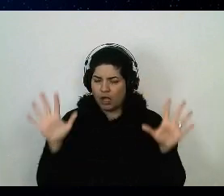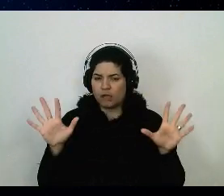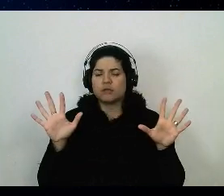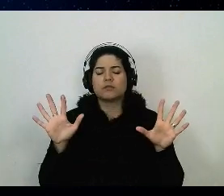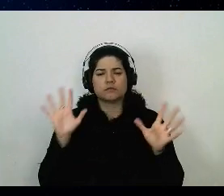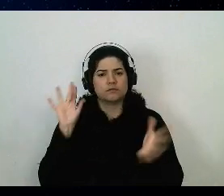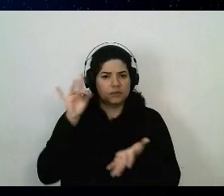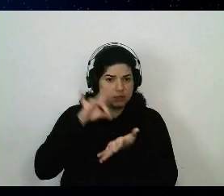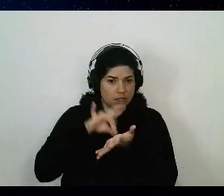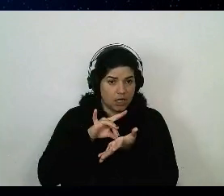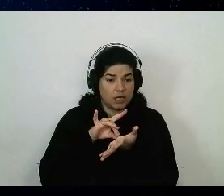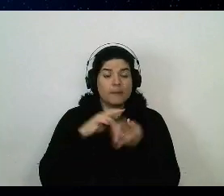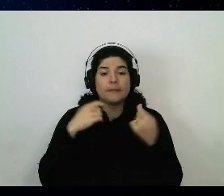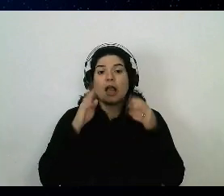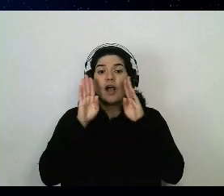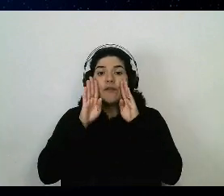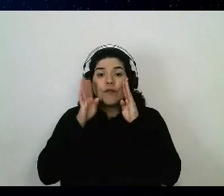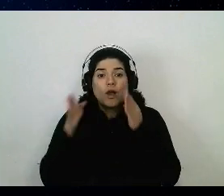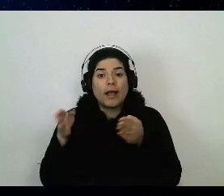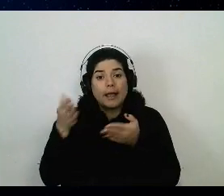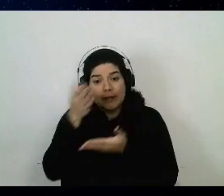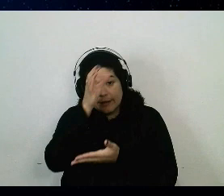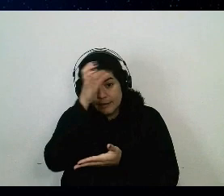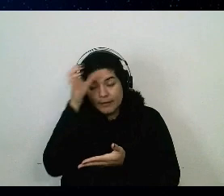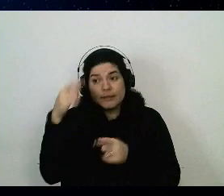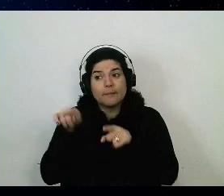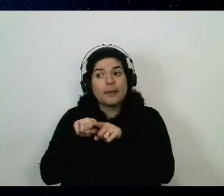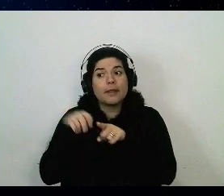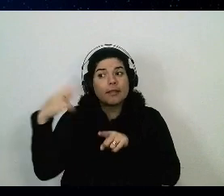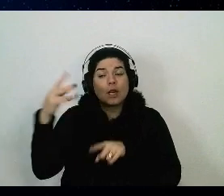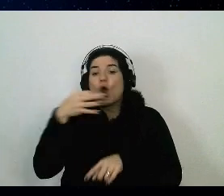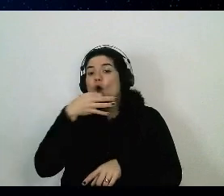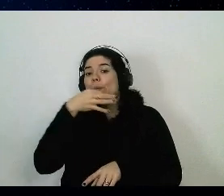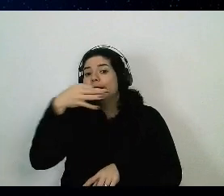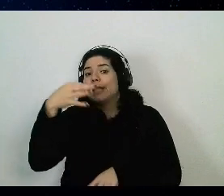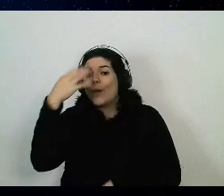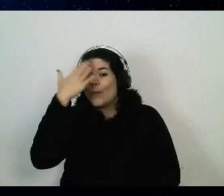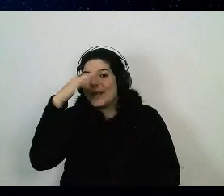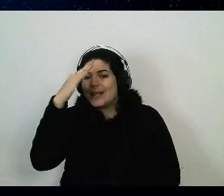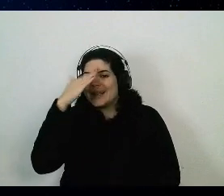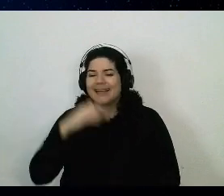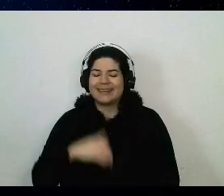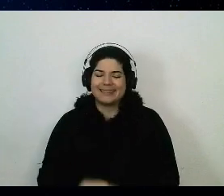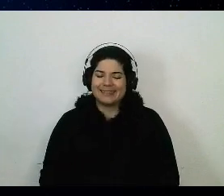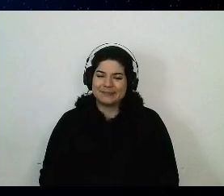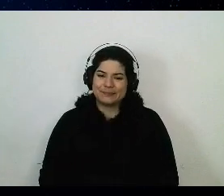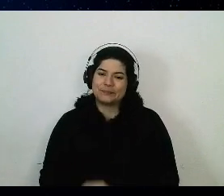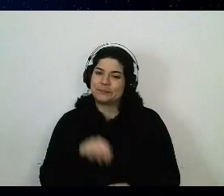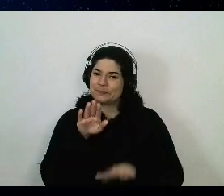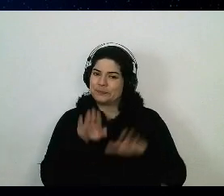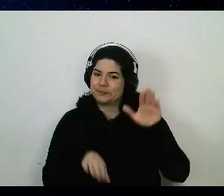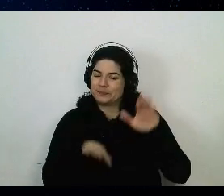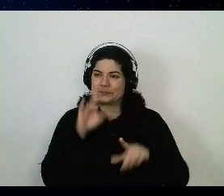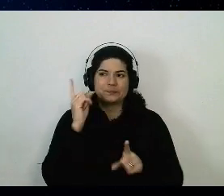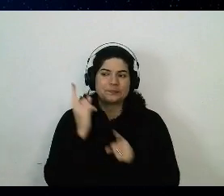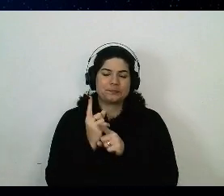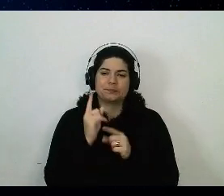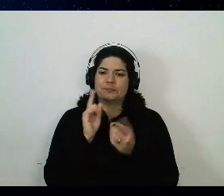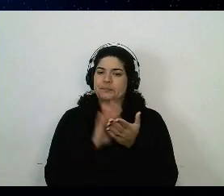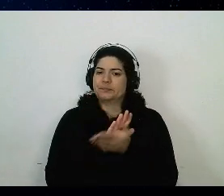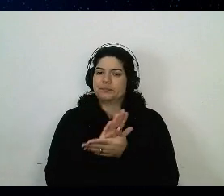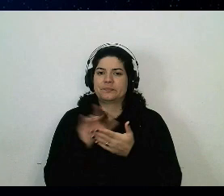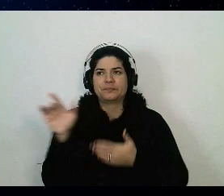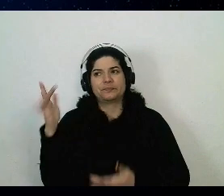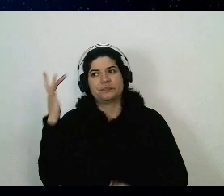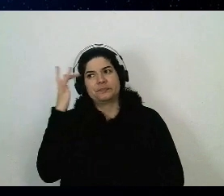ter o foco no cliente e o olhar do cliente na outra ponta. Então, muitas vezes nós não achamos nada, o cliente acha por